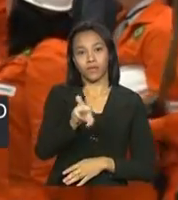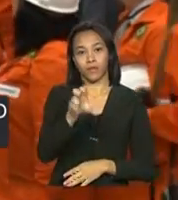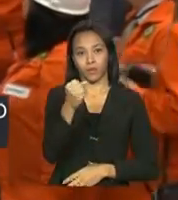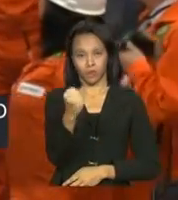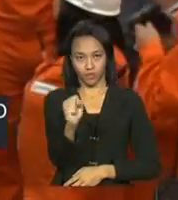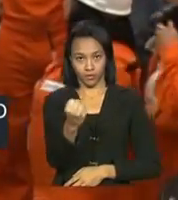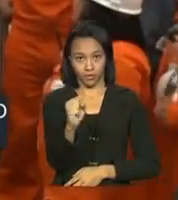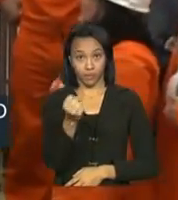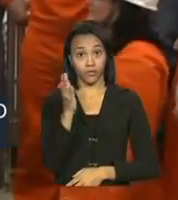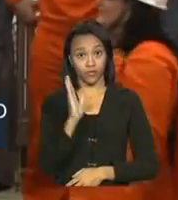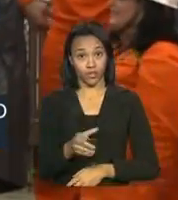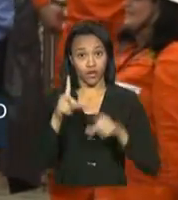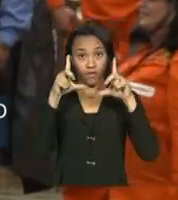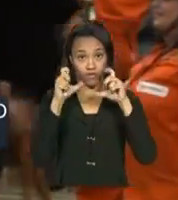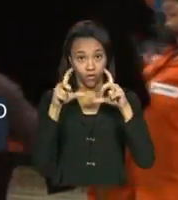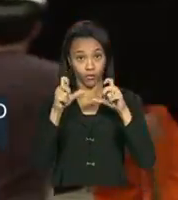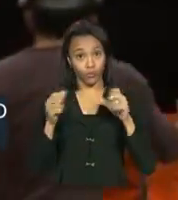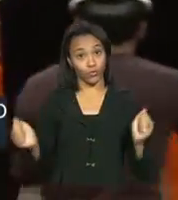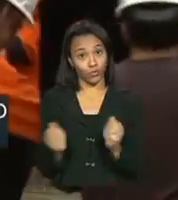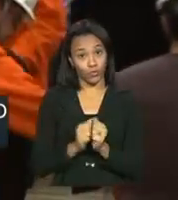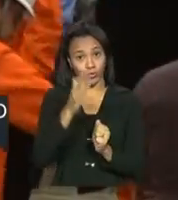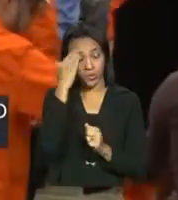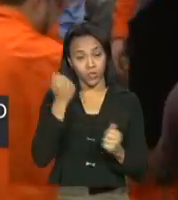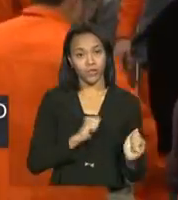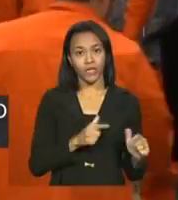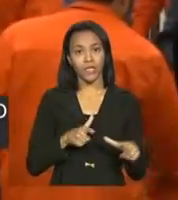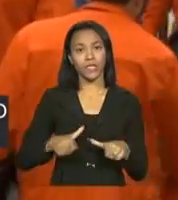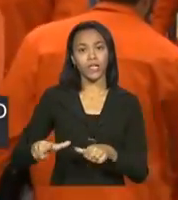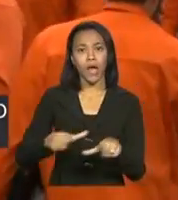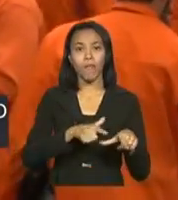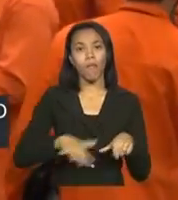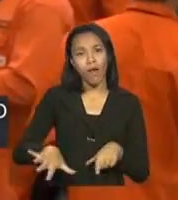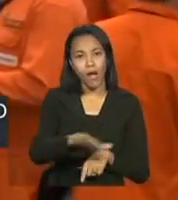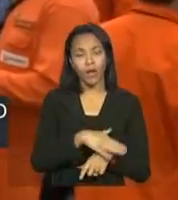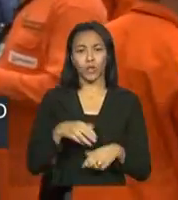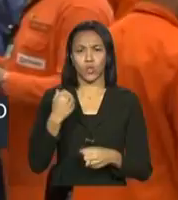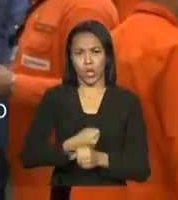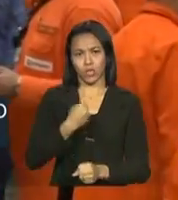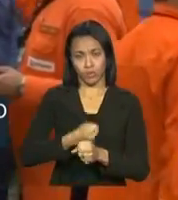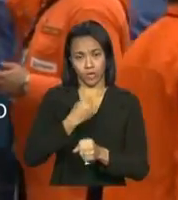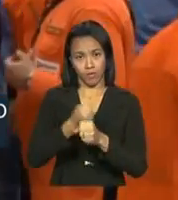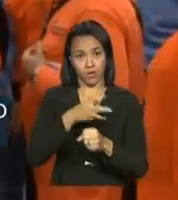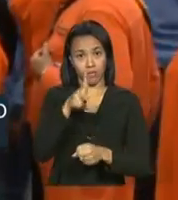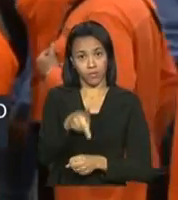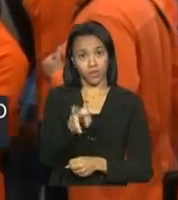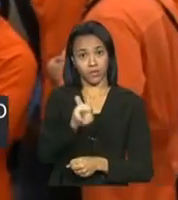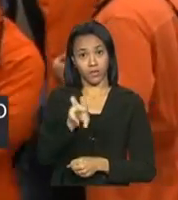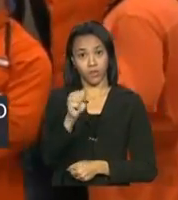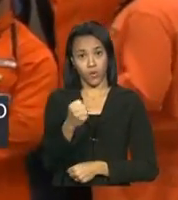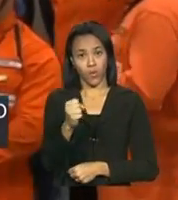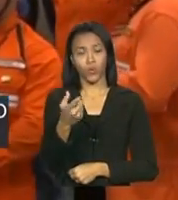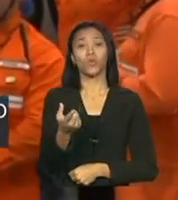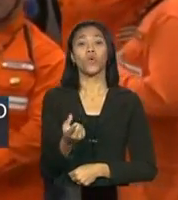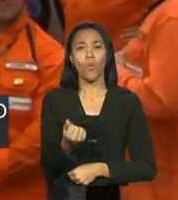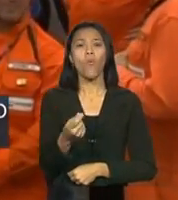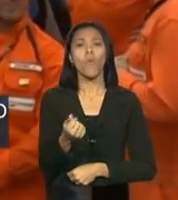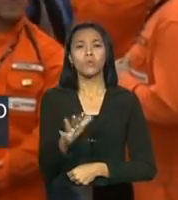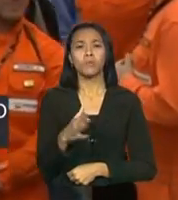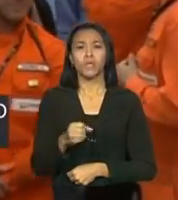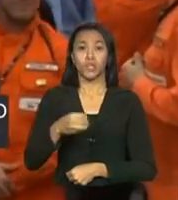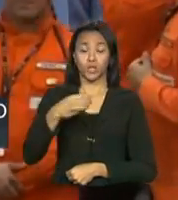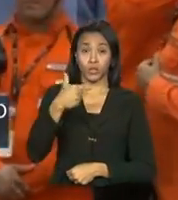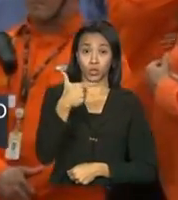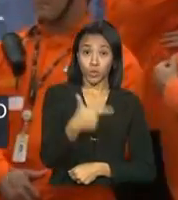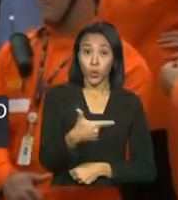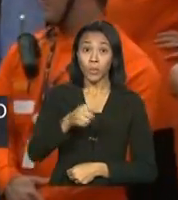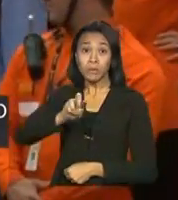foto está sendo tirada com os trabalhadores da plataforma. As obras da P58 geram cerca de 2 mil